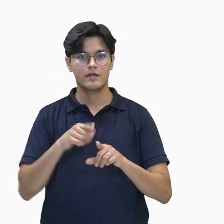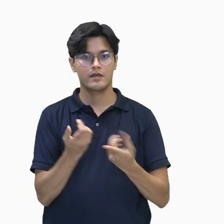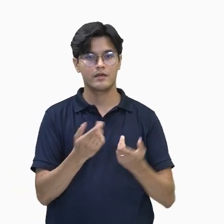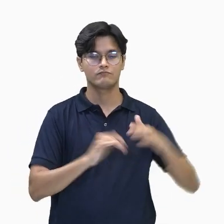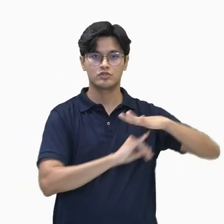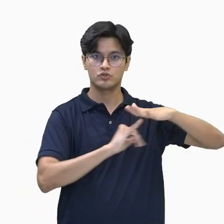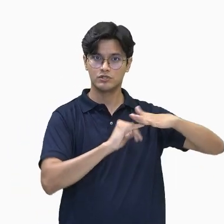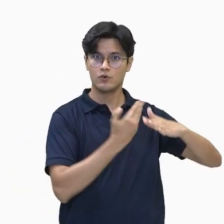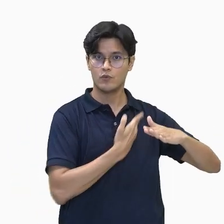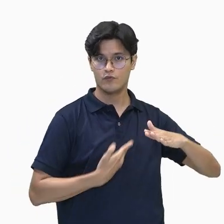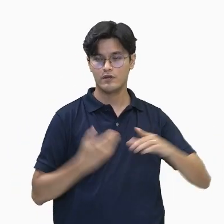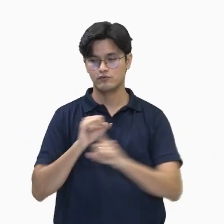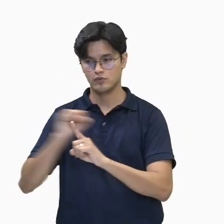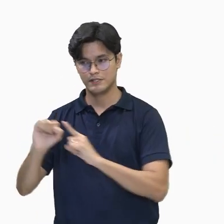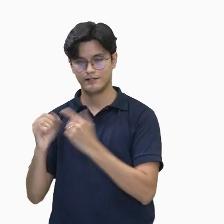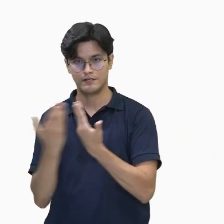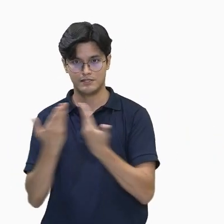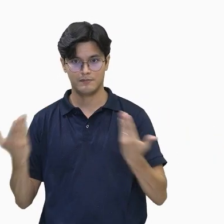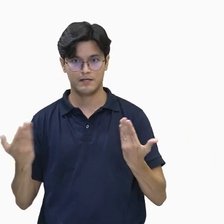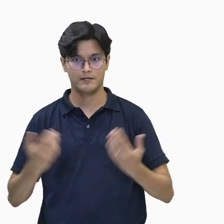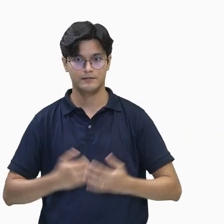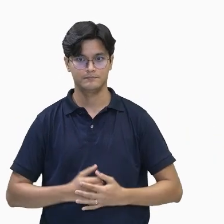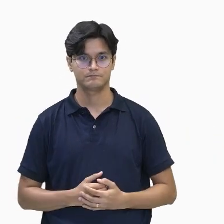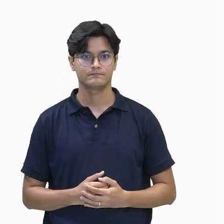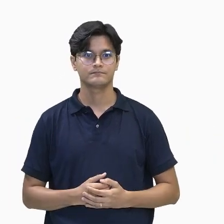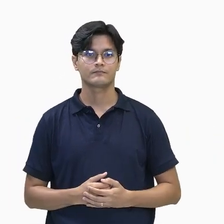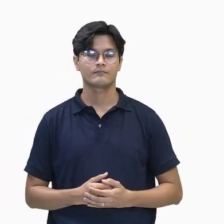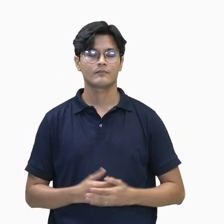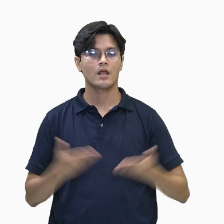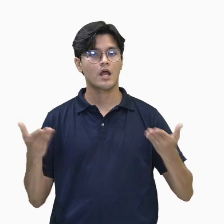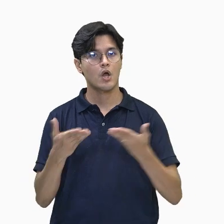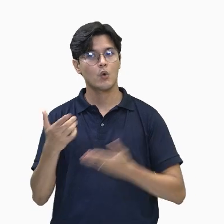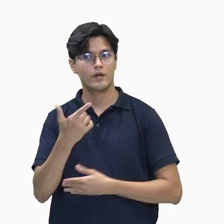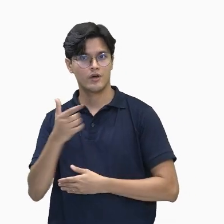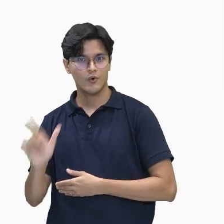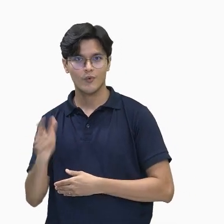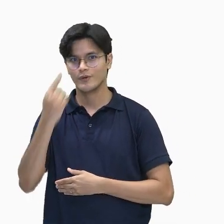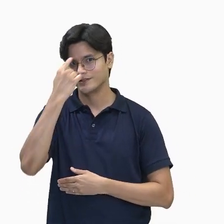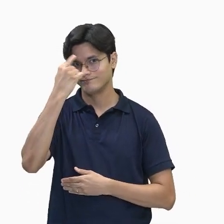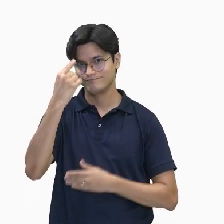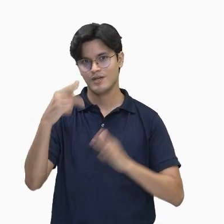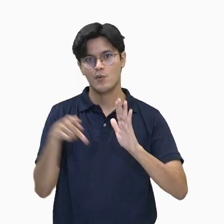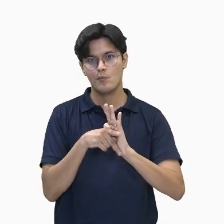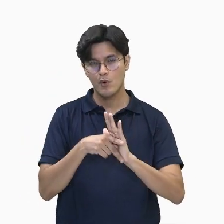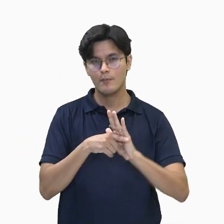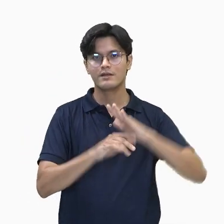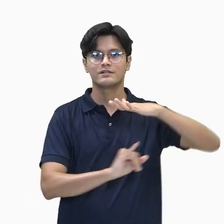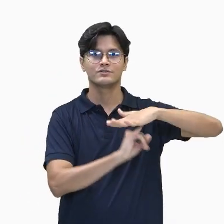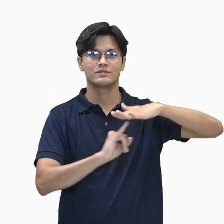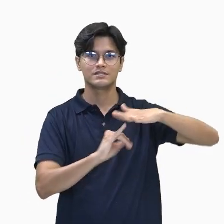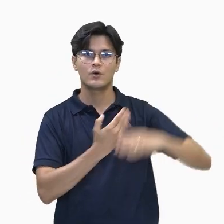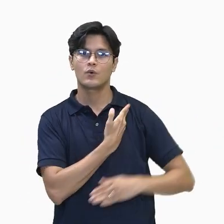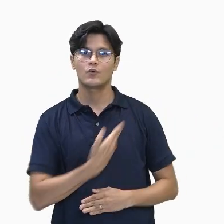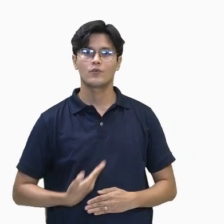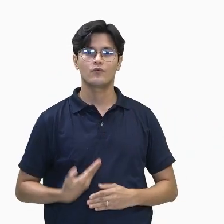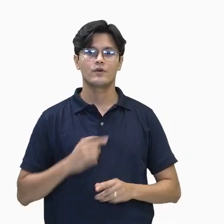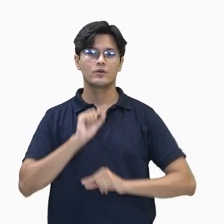para aí mais uma concepção que é chamada o Estado